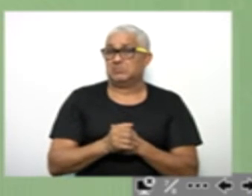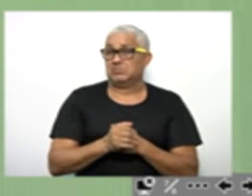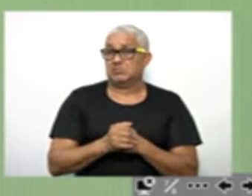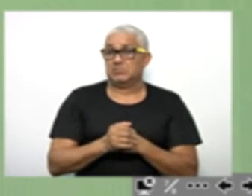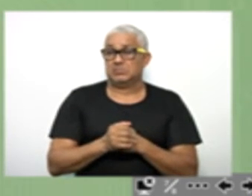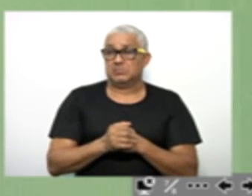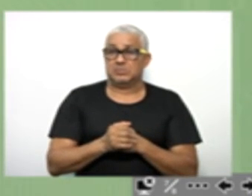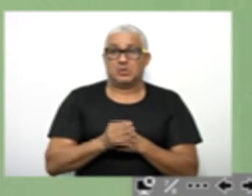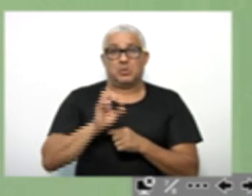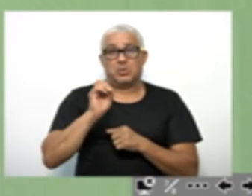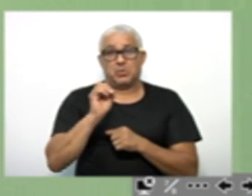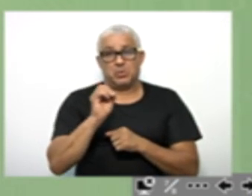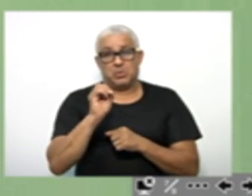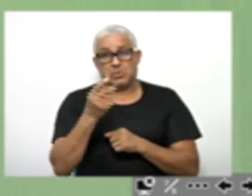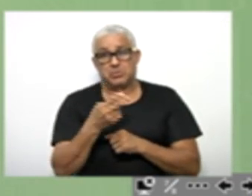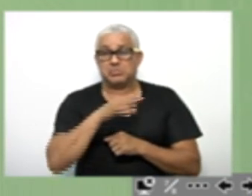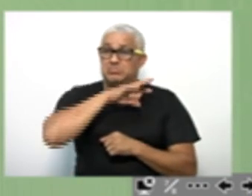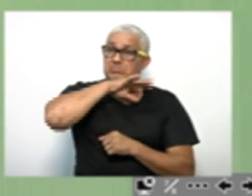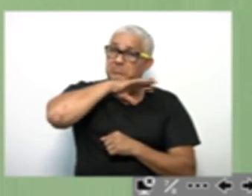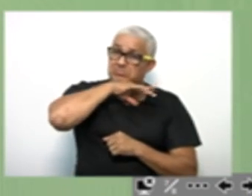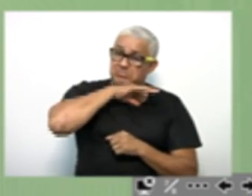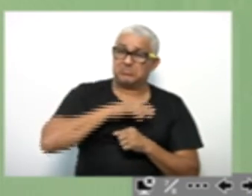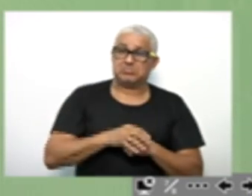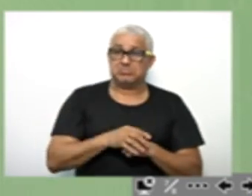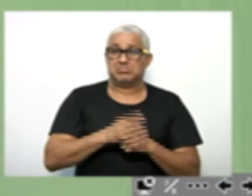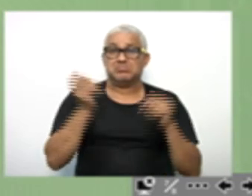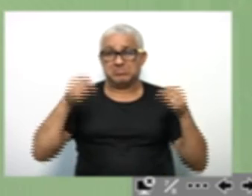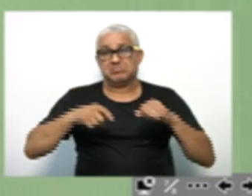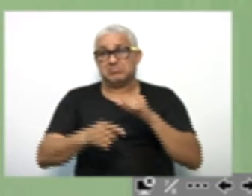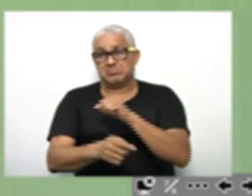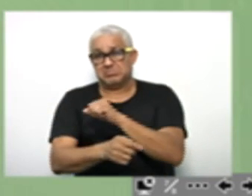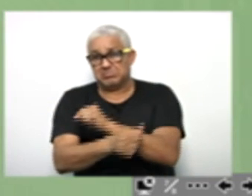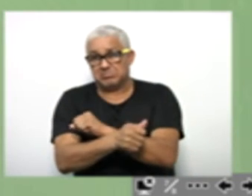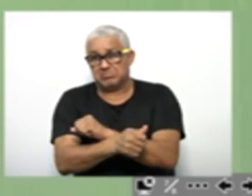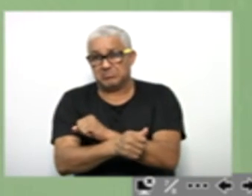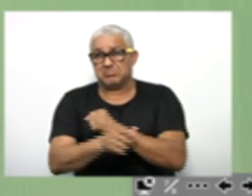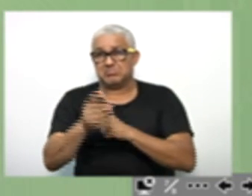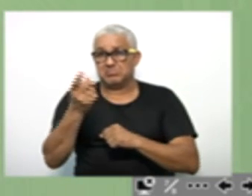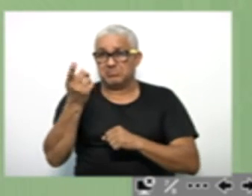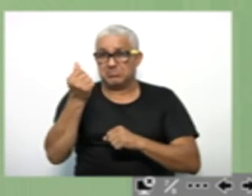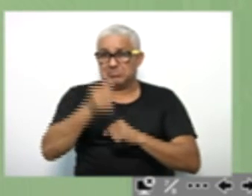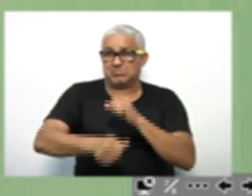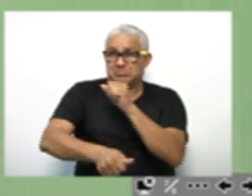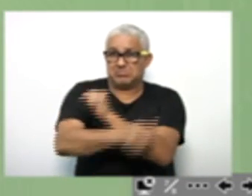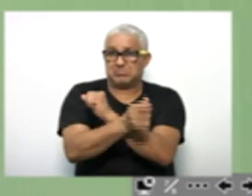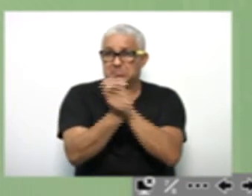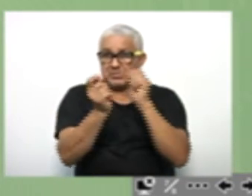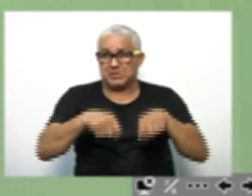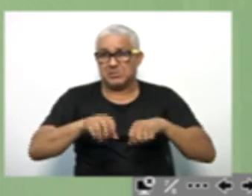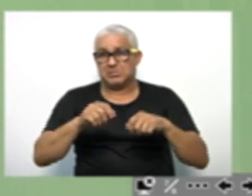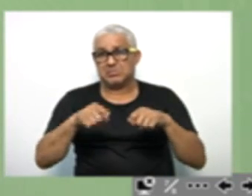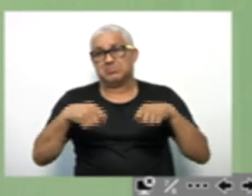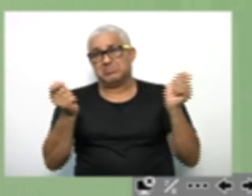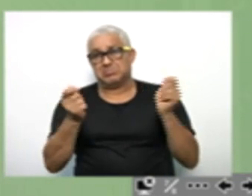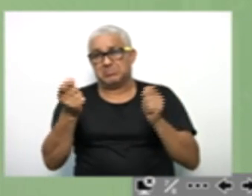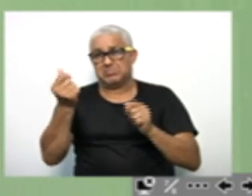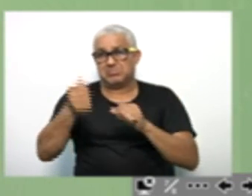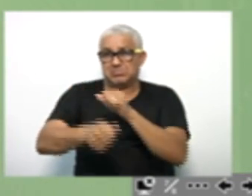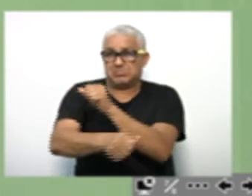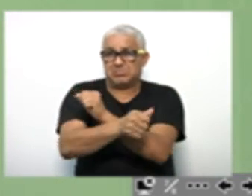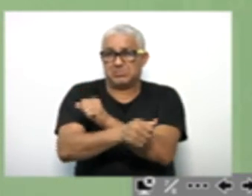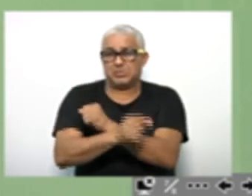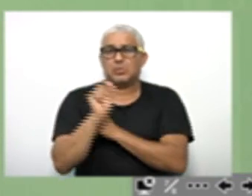favoráveis, desfavoráveis, se eu vou investir, se eu não vou investir dentro dessa projeção. Qual é